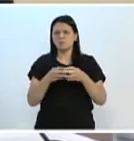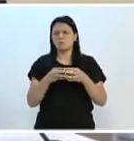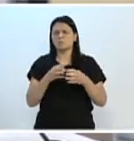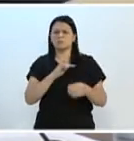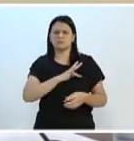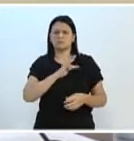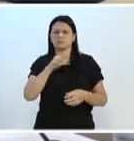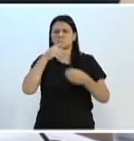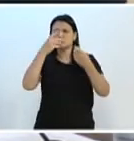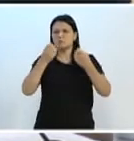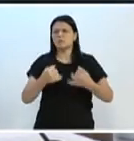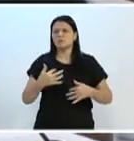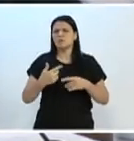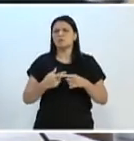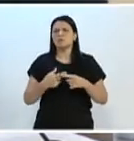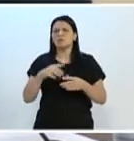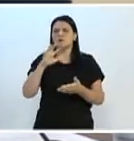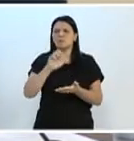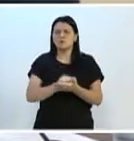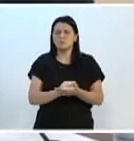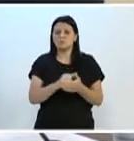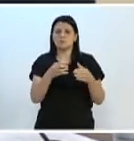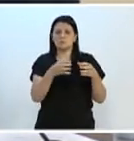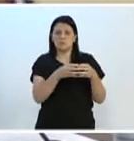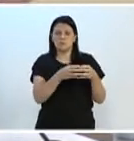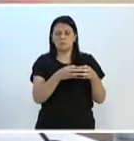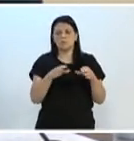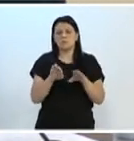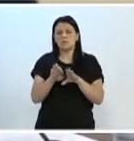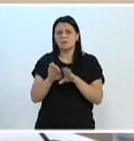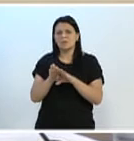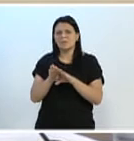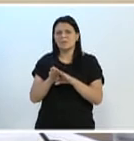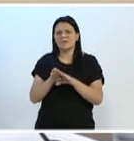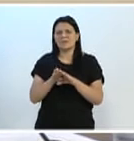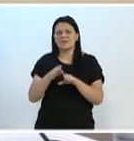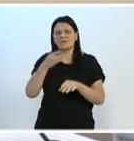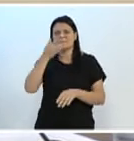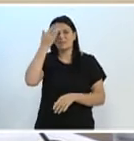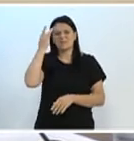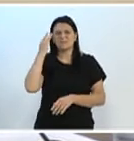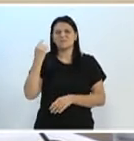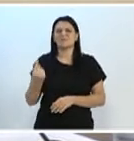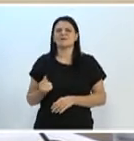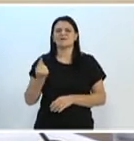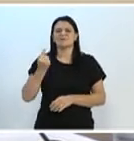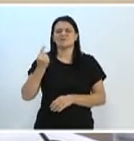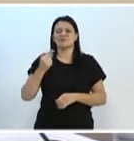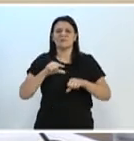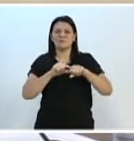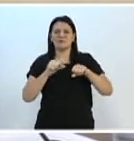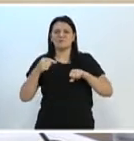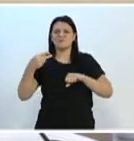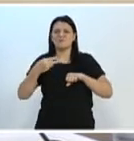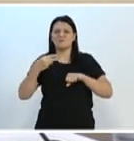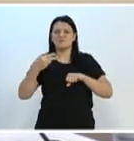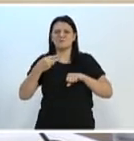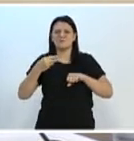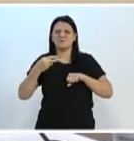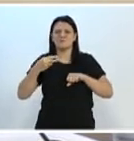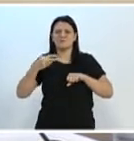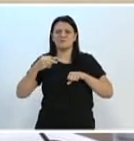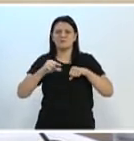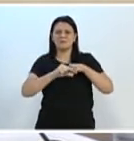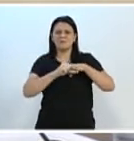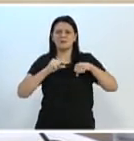como nós temos a inscrição de uma chapa, a gente tem, e temos candidaturas avulsas. Então, o artigo 22, de forma mais precisa, inciso 2º,